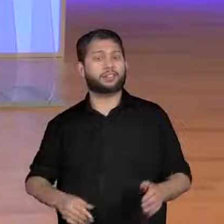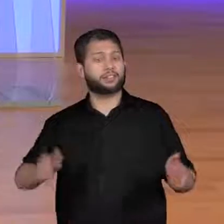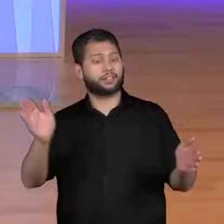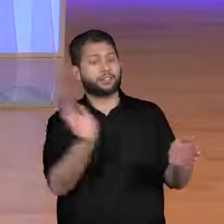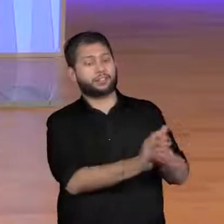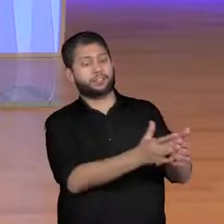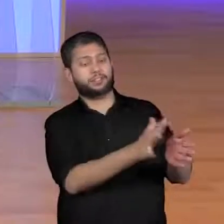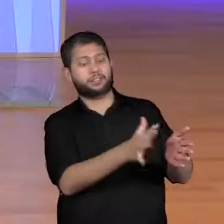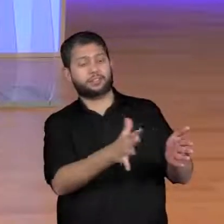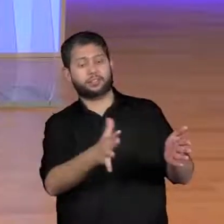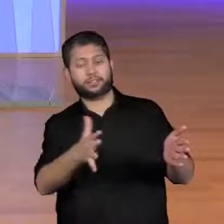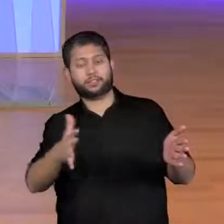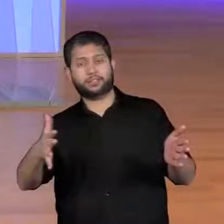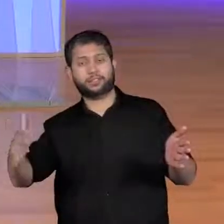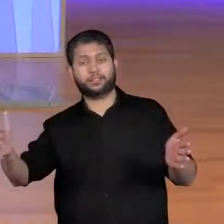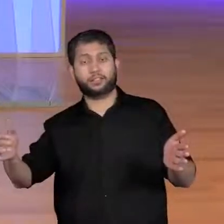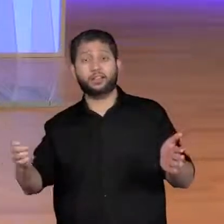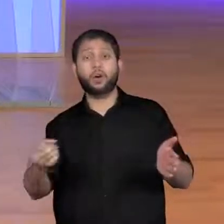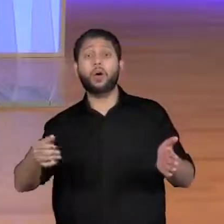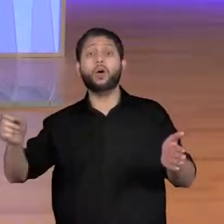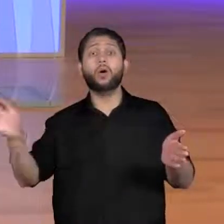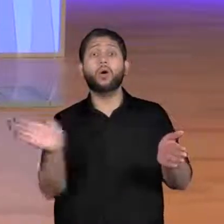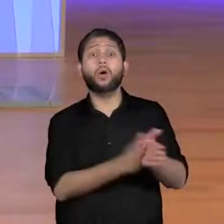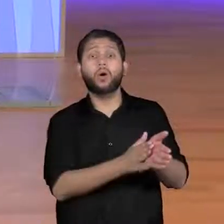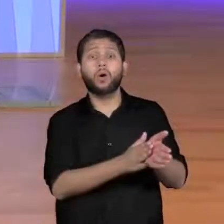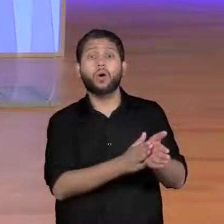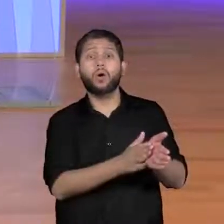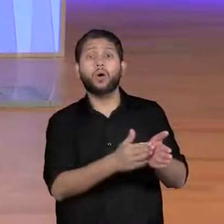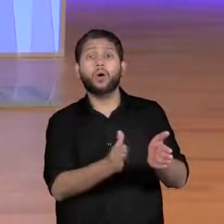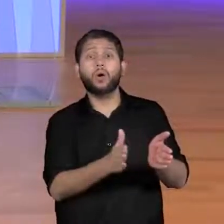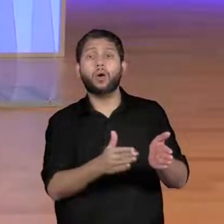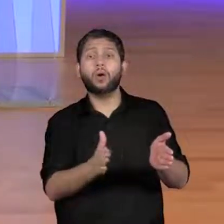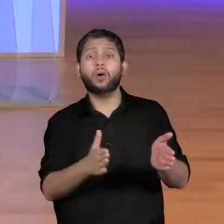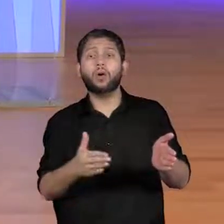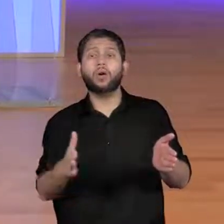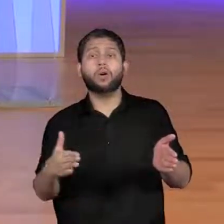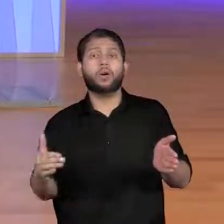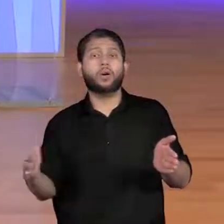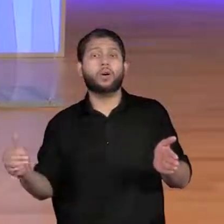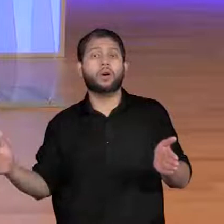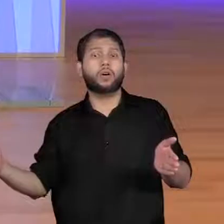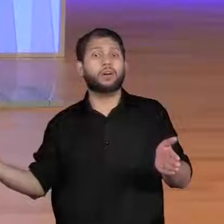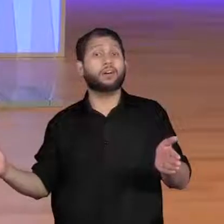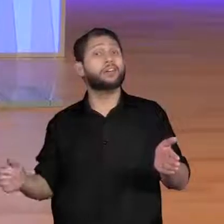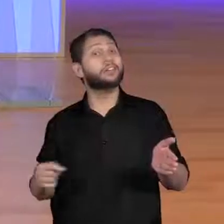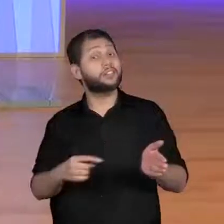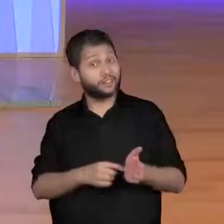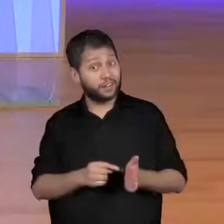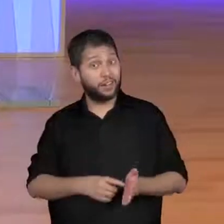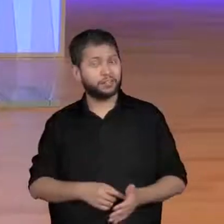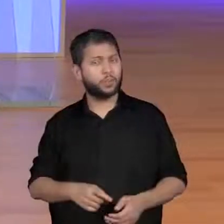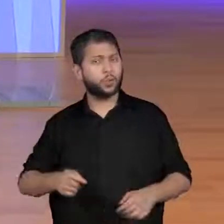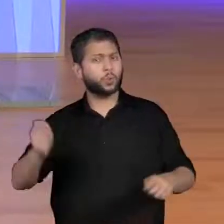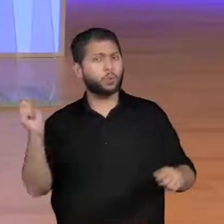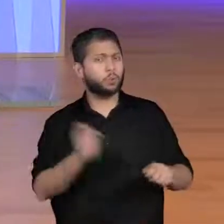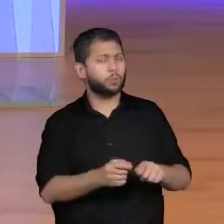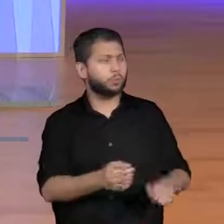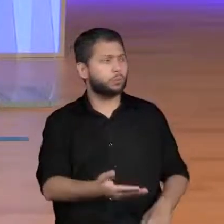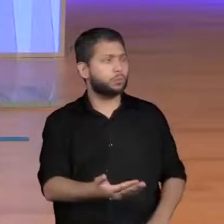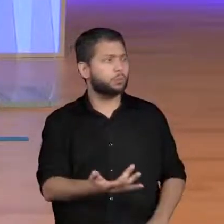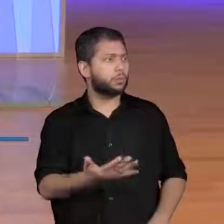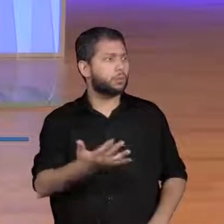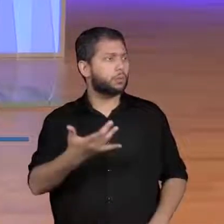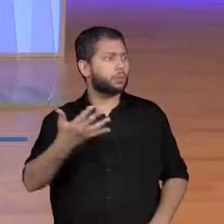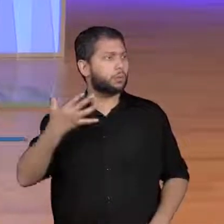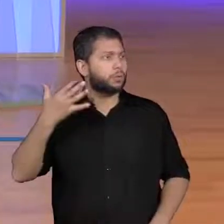Uhum. Então, depende também do instrumento que eu bato ali. É, se você utilizar outro equipamento, né, outro objeto, ele